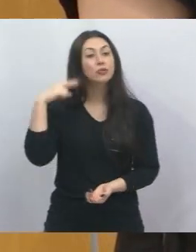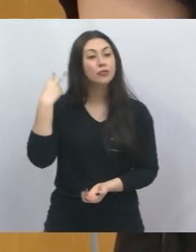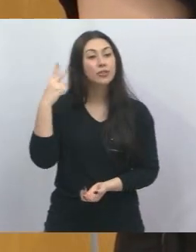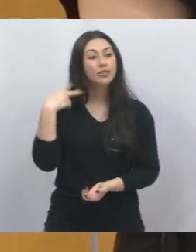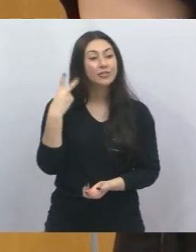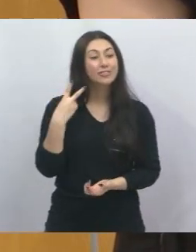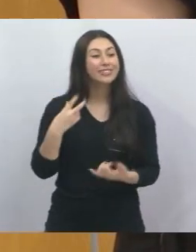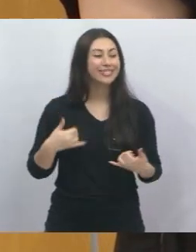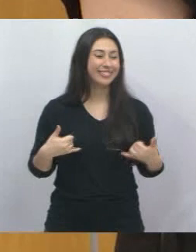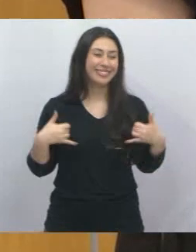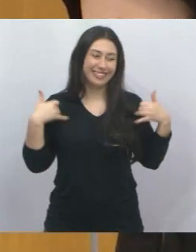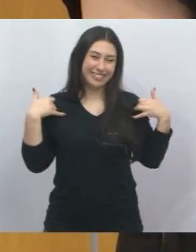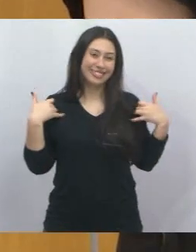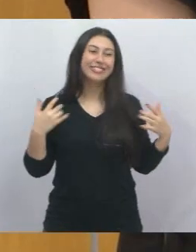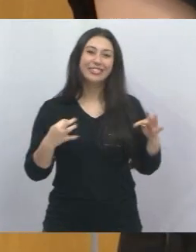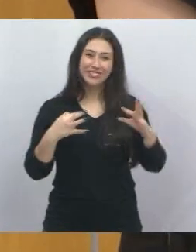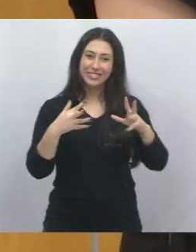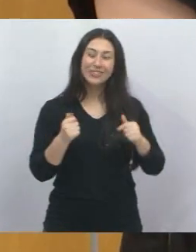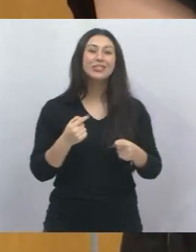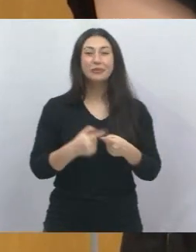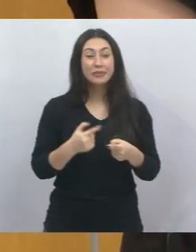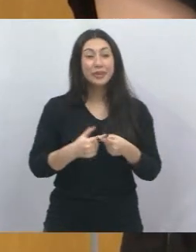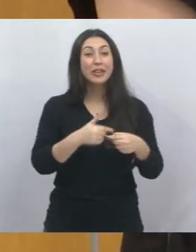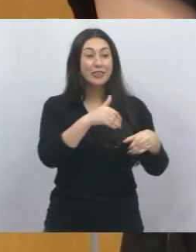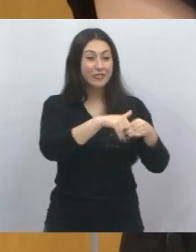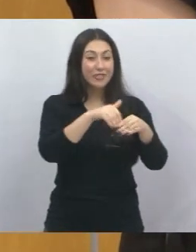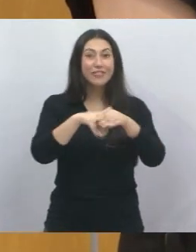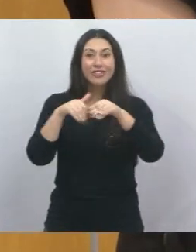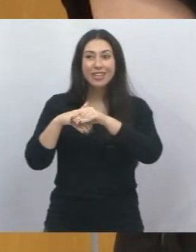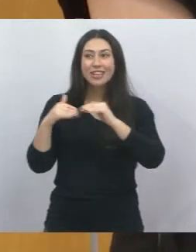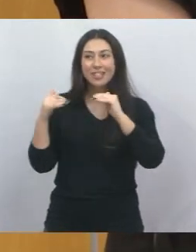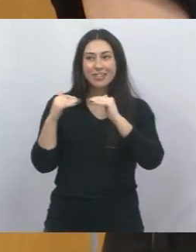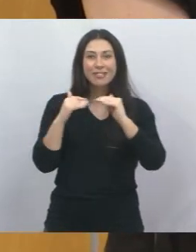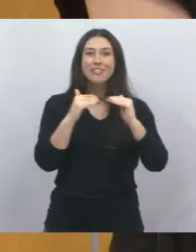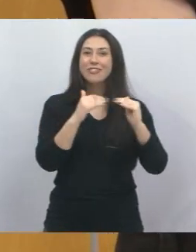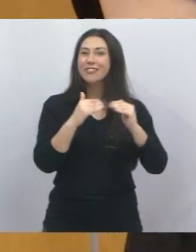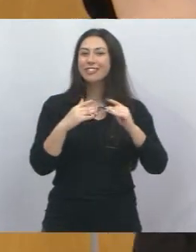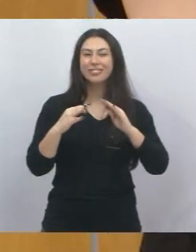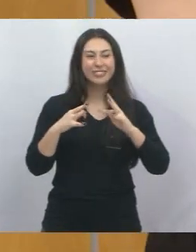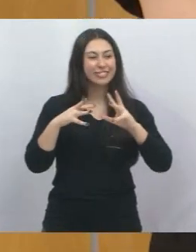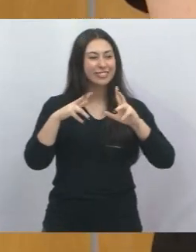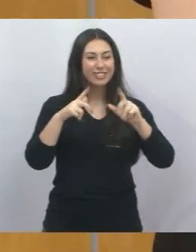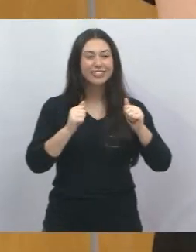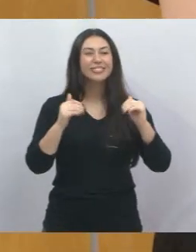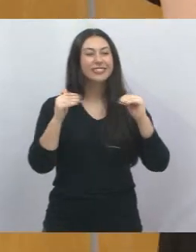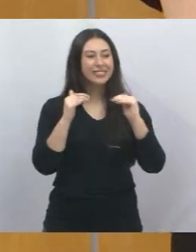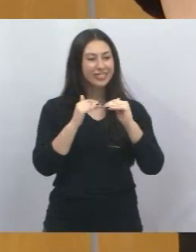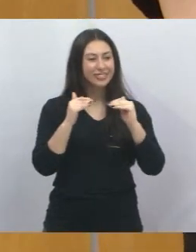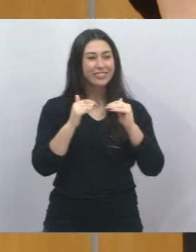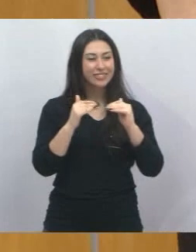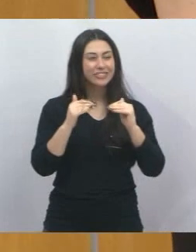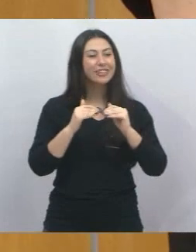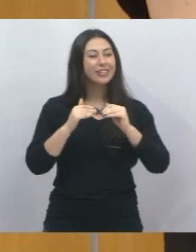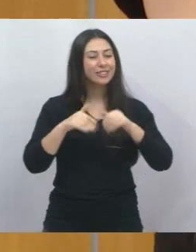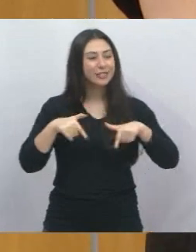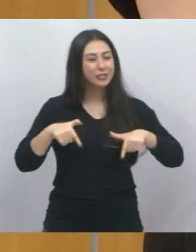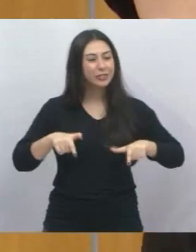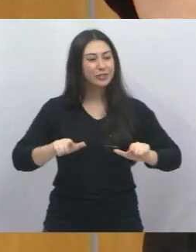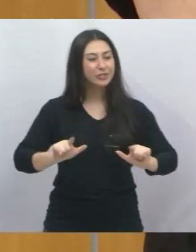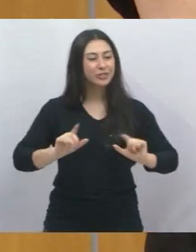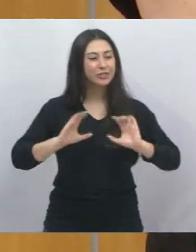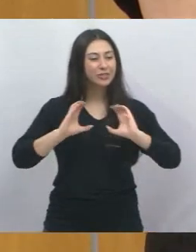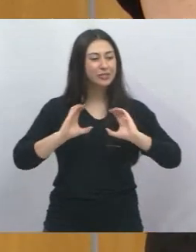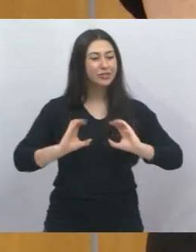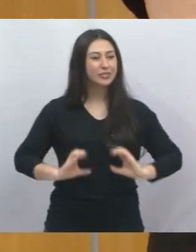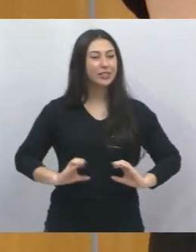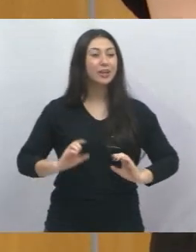todos orgulhosos, né? Haja vista aí a votação unânime ao conceder esse justo título a você,